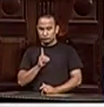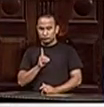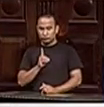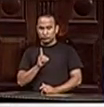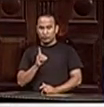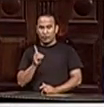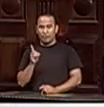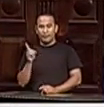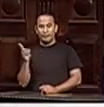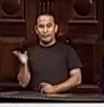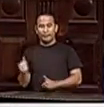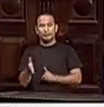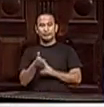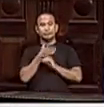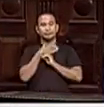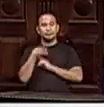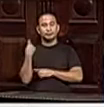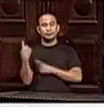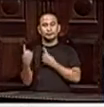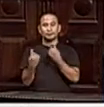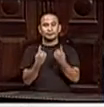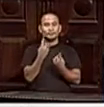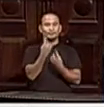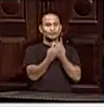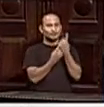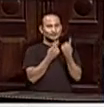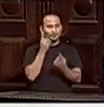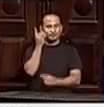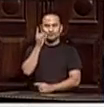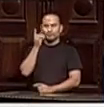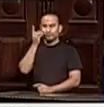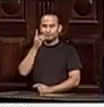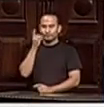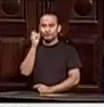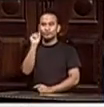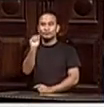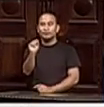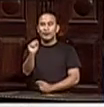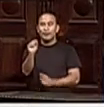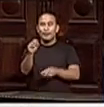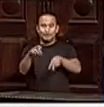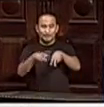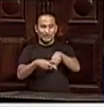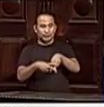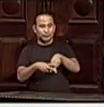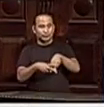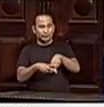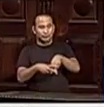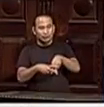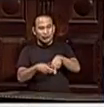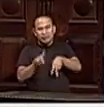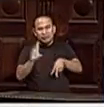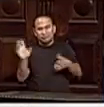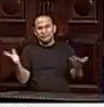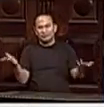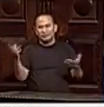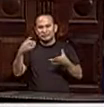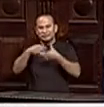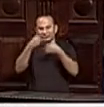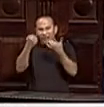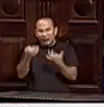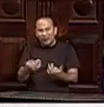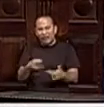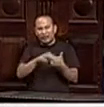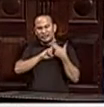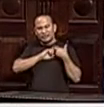à defesa de cada um desses deputados que foram presos. Isso não significa que devam ser respeitadas